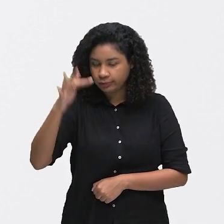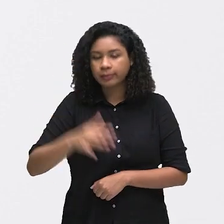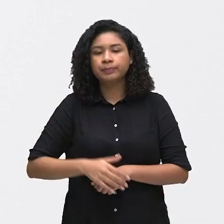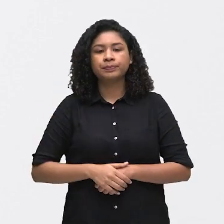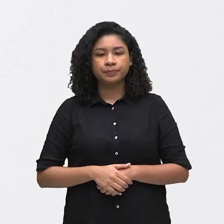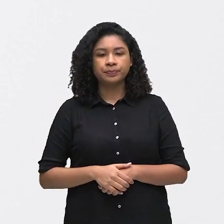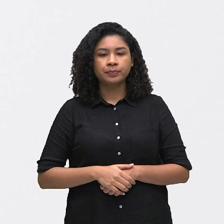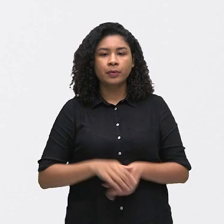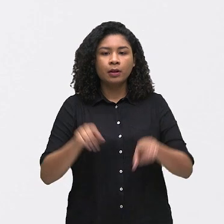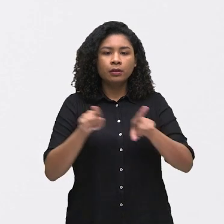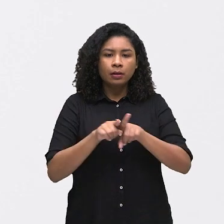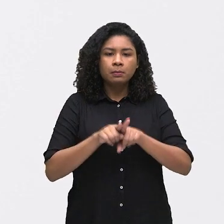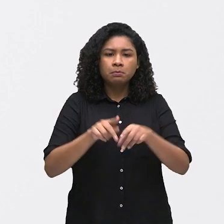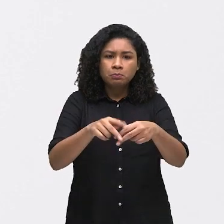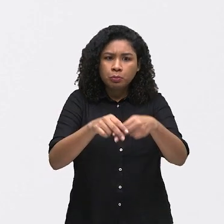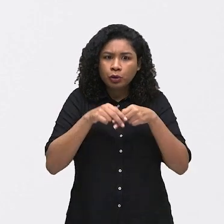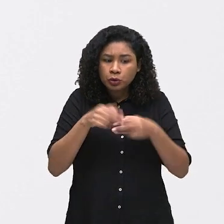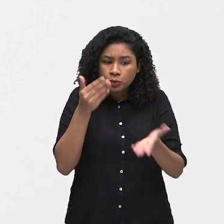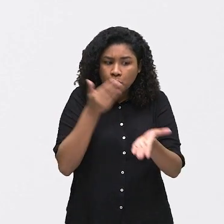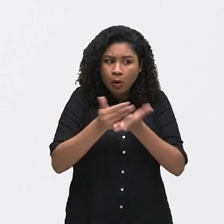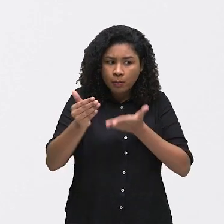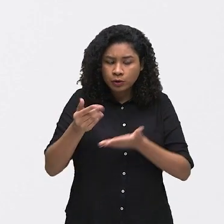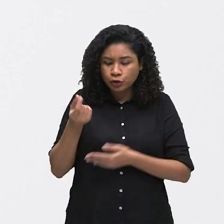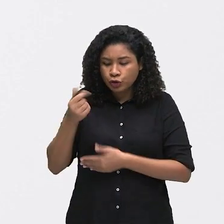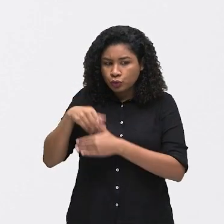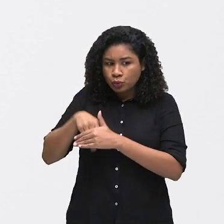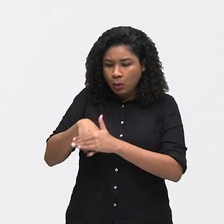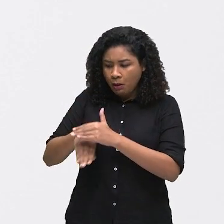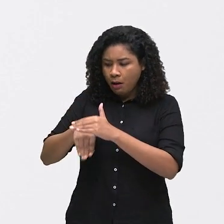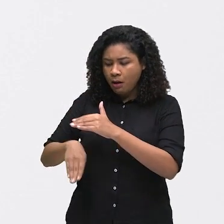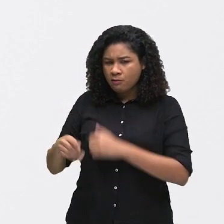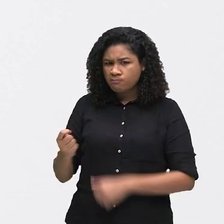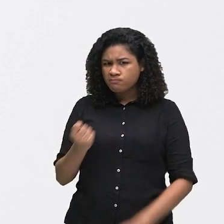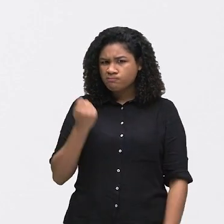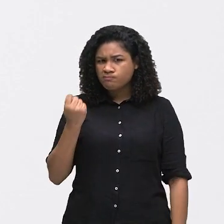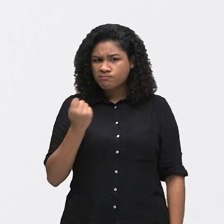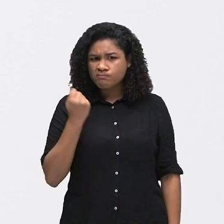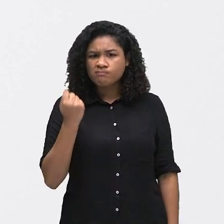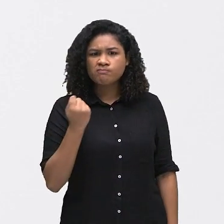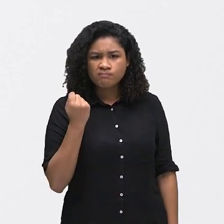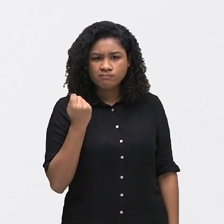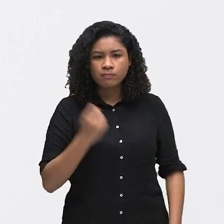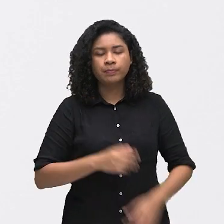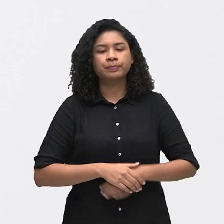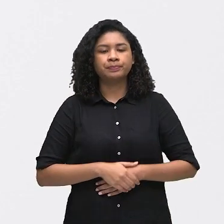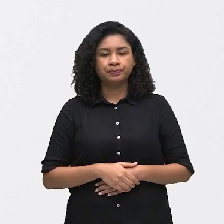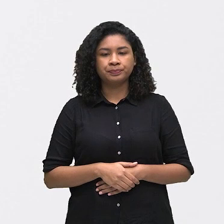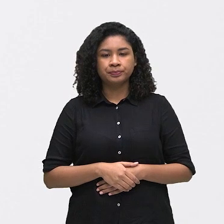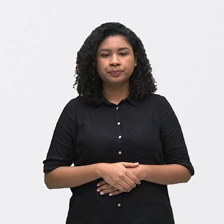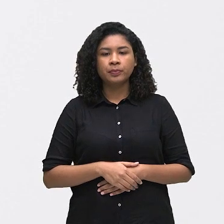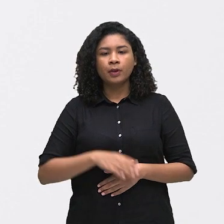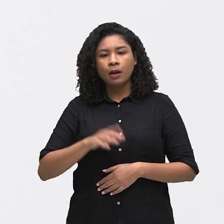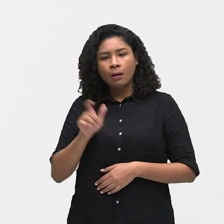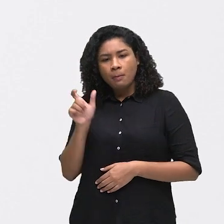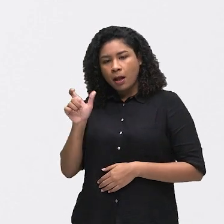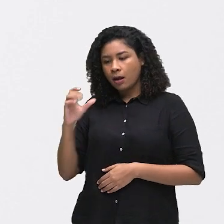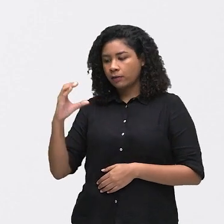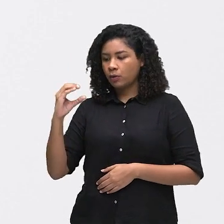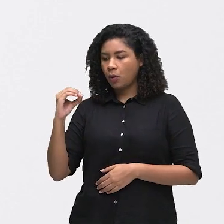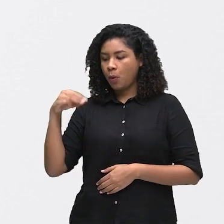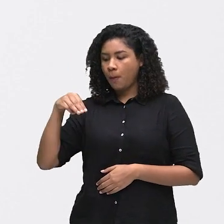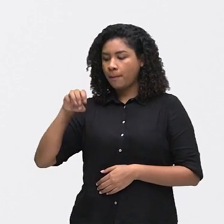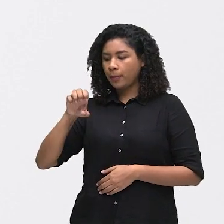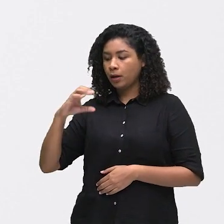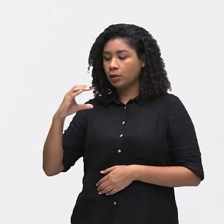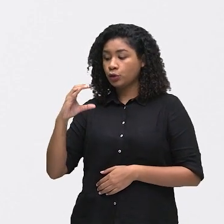verbo. Começou a achar que eu tenho verbo, começou, mas se eu considerar todo esse conjunto aqui, começou a achar, eu